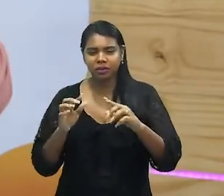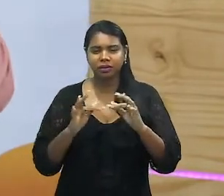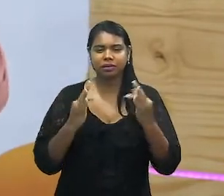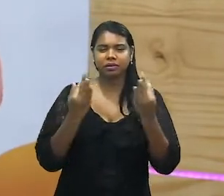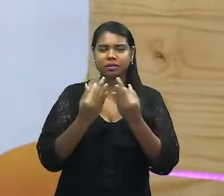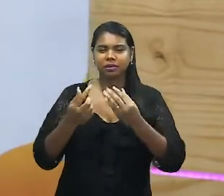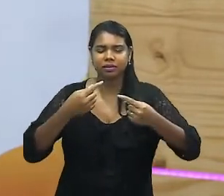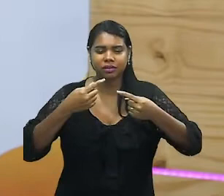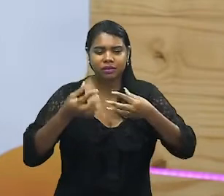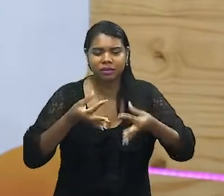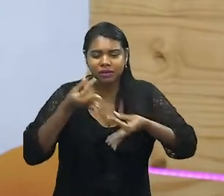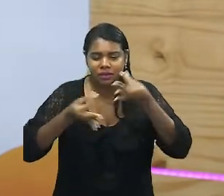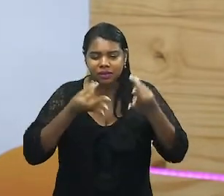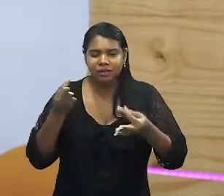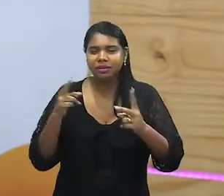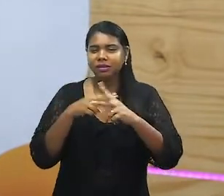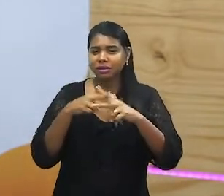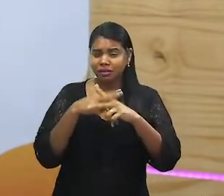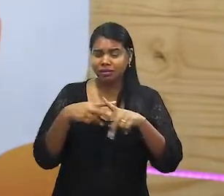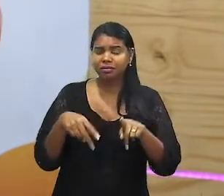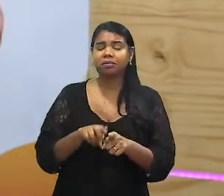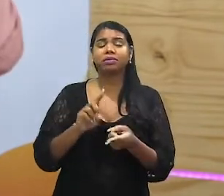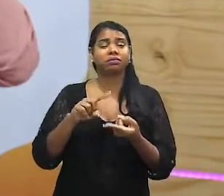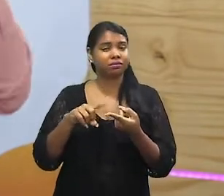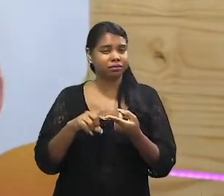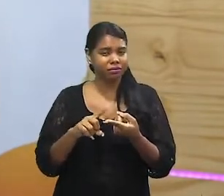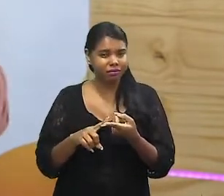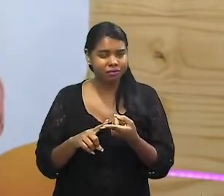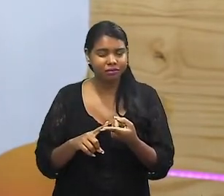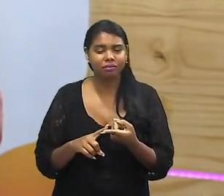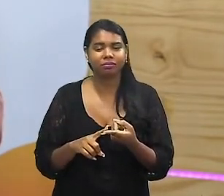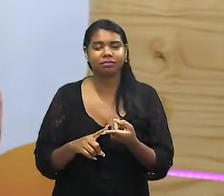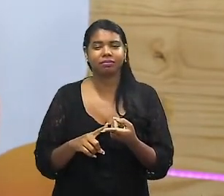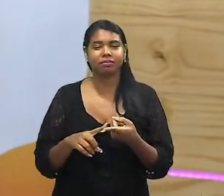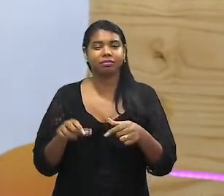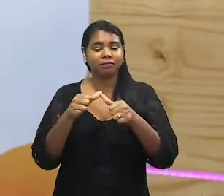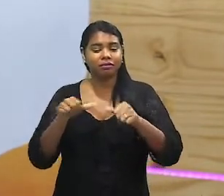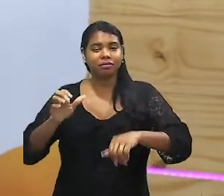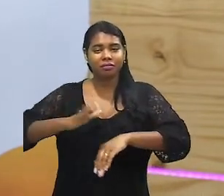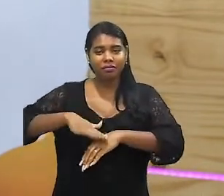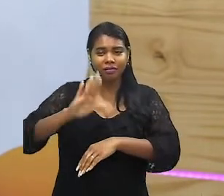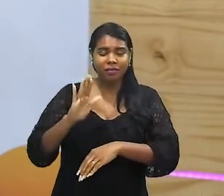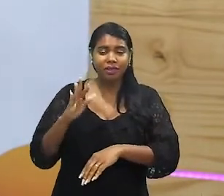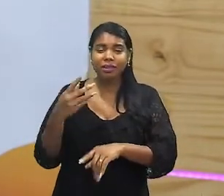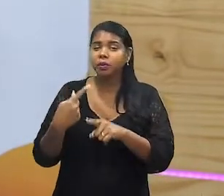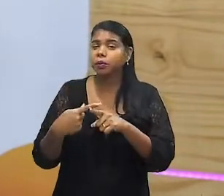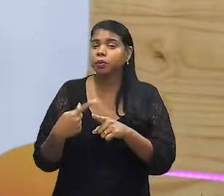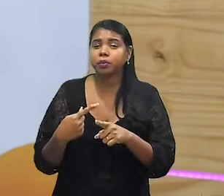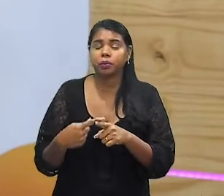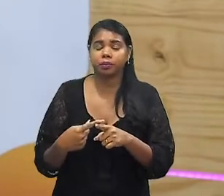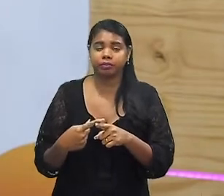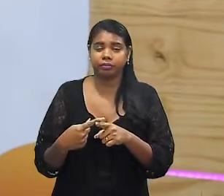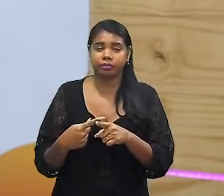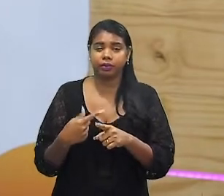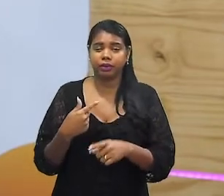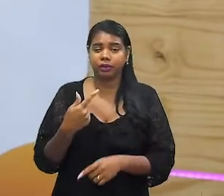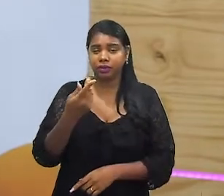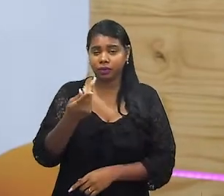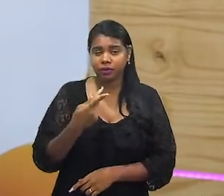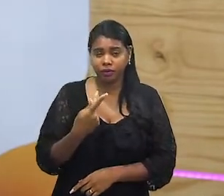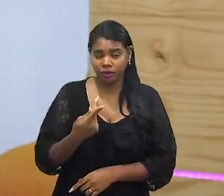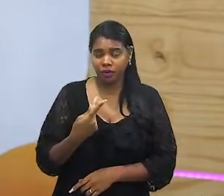debates, as brigas também, não é? Elas ficam mais intensas porque o adolescente, vocês no